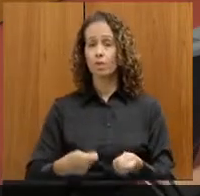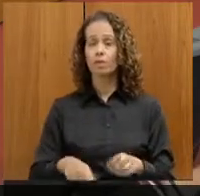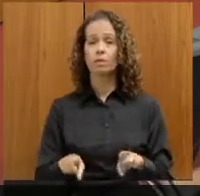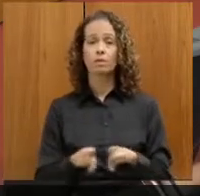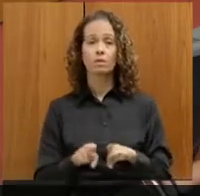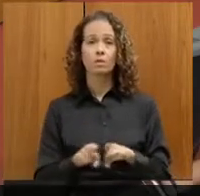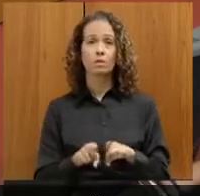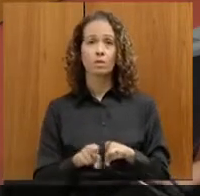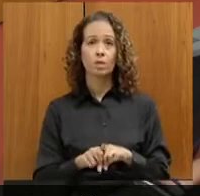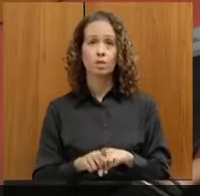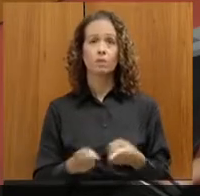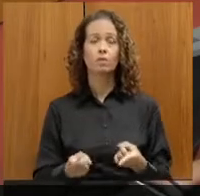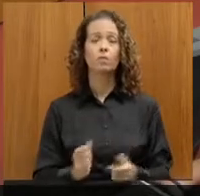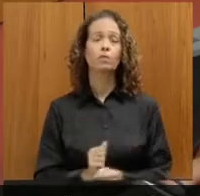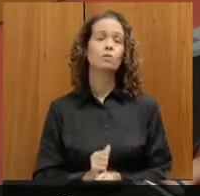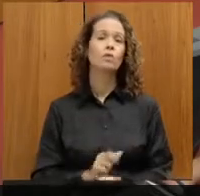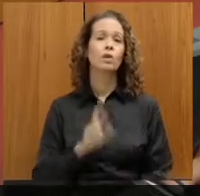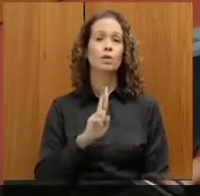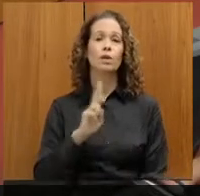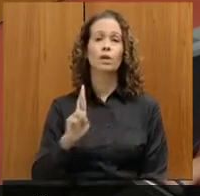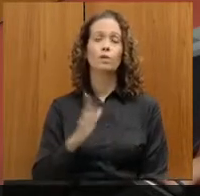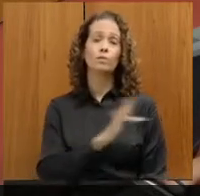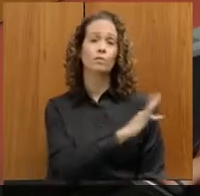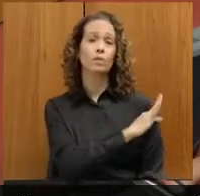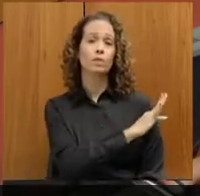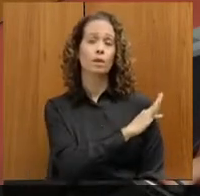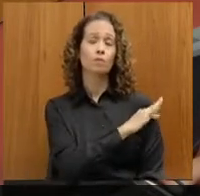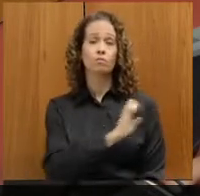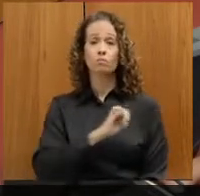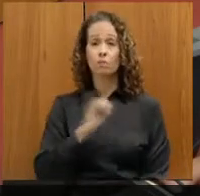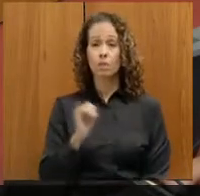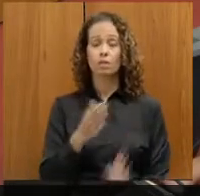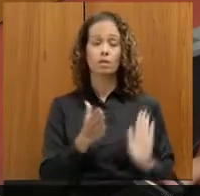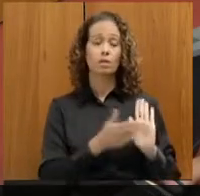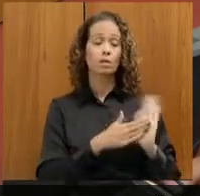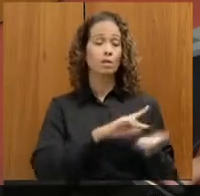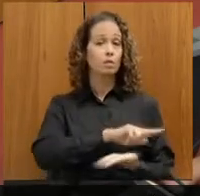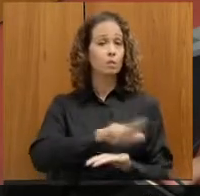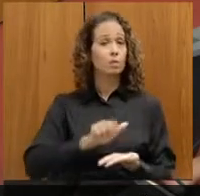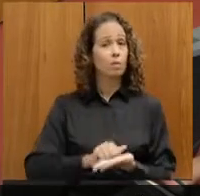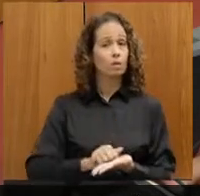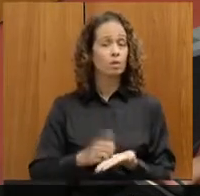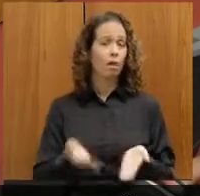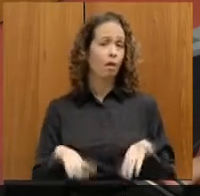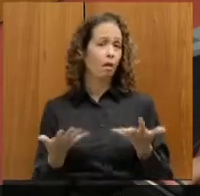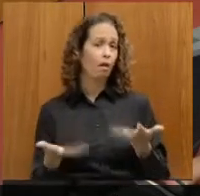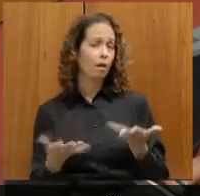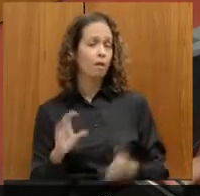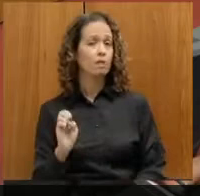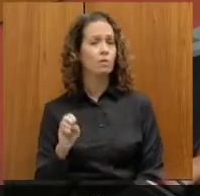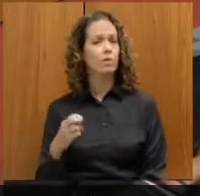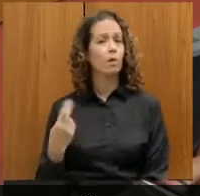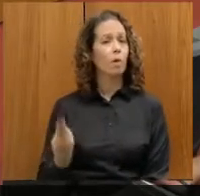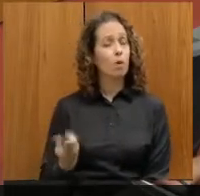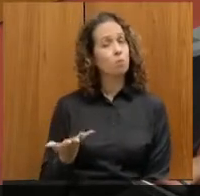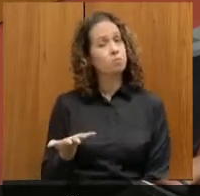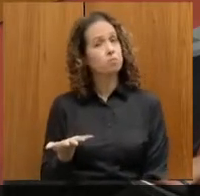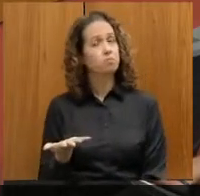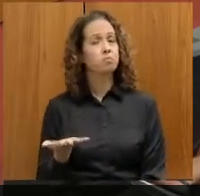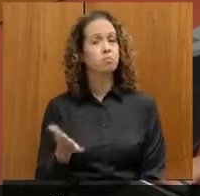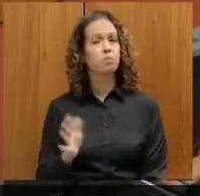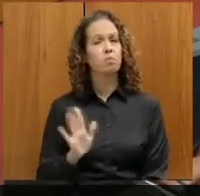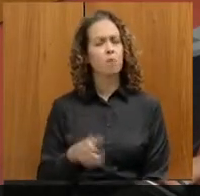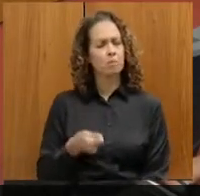ao regime de recuperação fiscal se essas propostas hoje estão mais brandas ou continuou ficaram né é